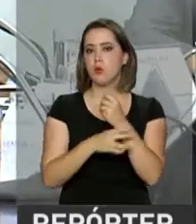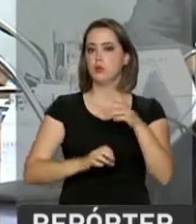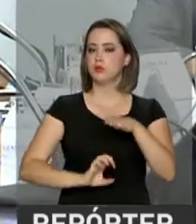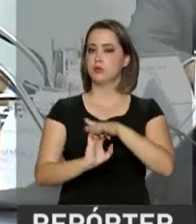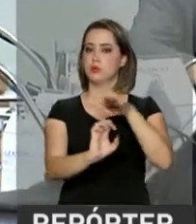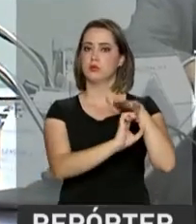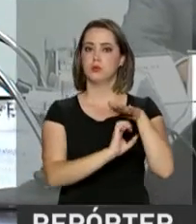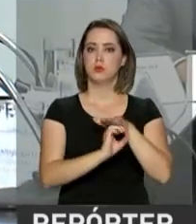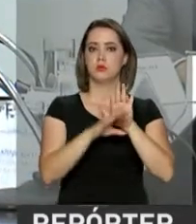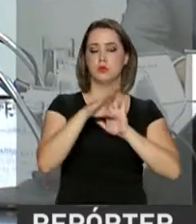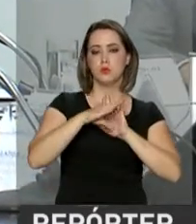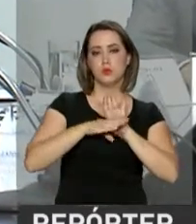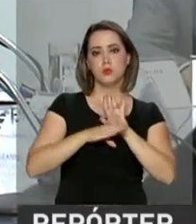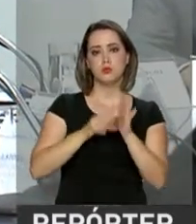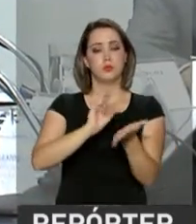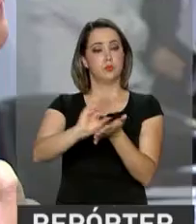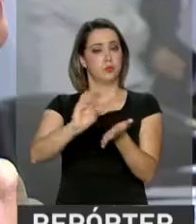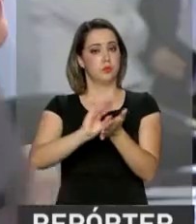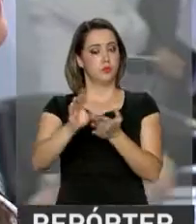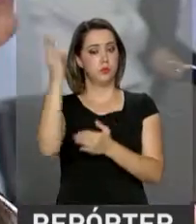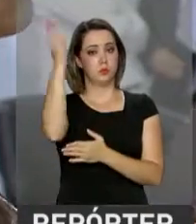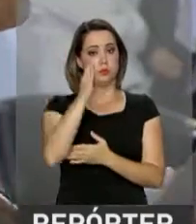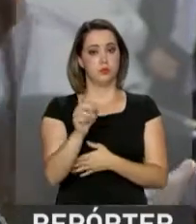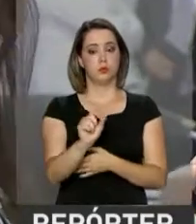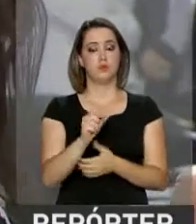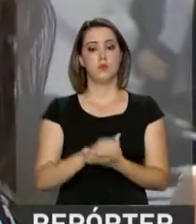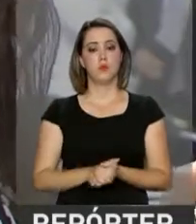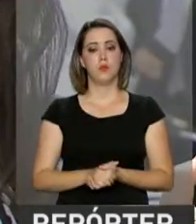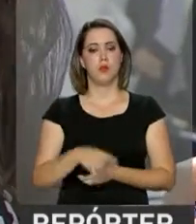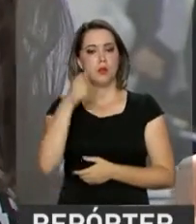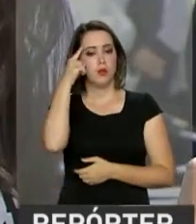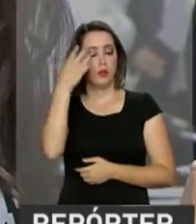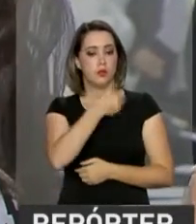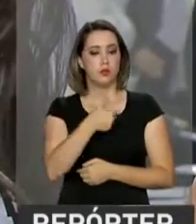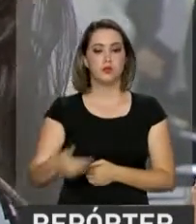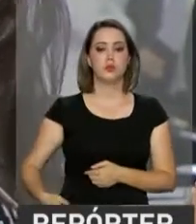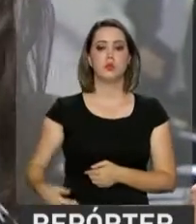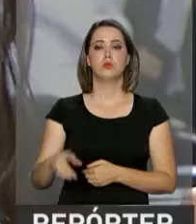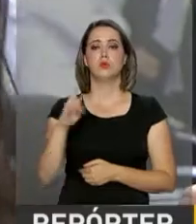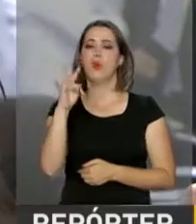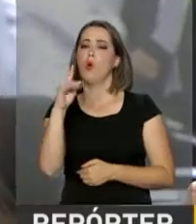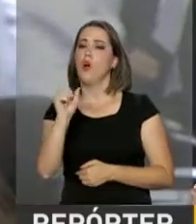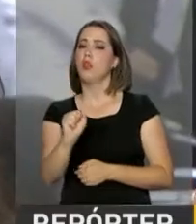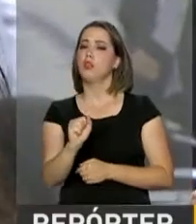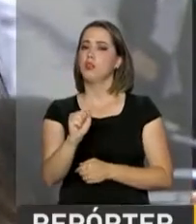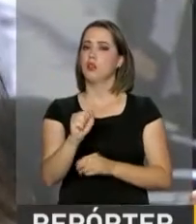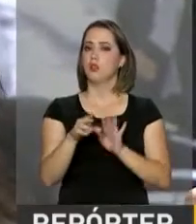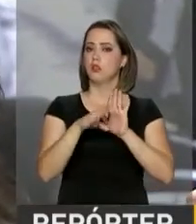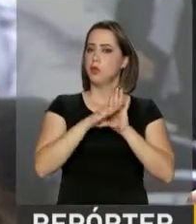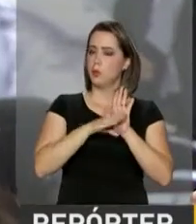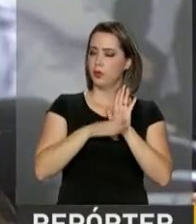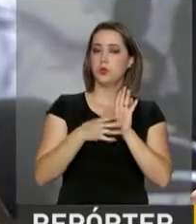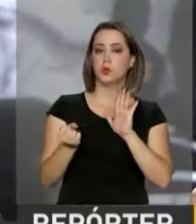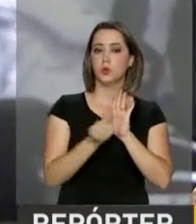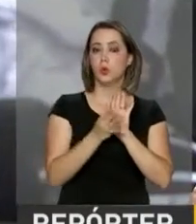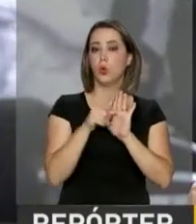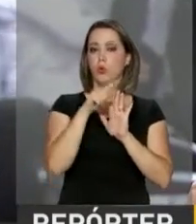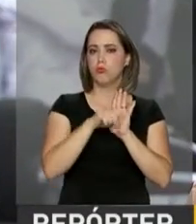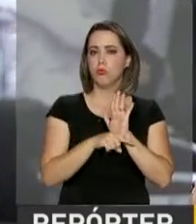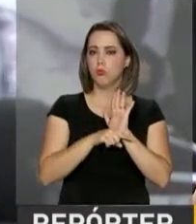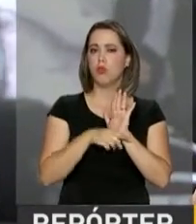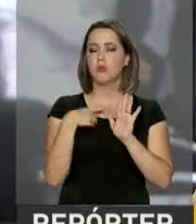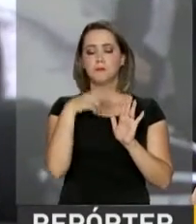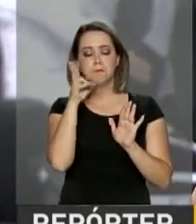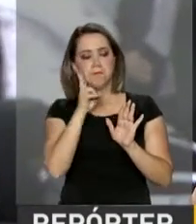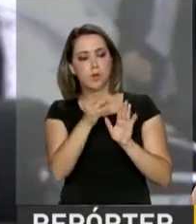com planos de investir no brasil a idéia do governo com a rota 2030 é de planejar a